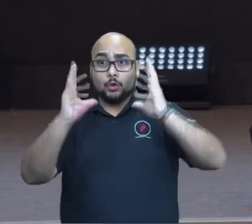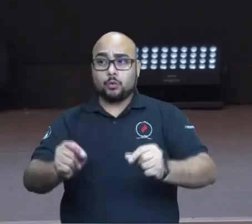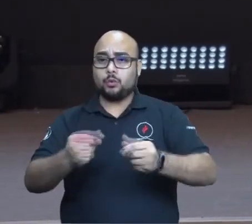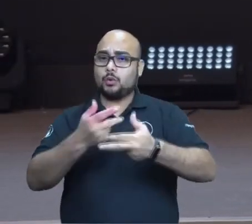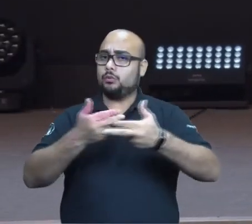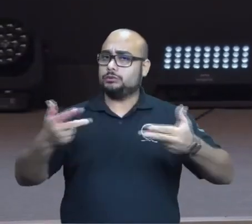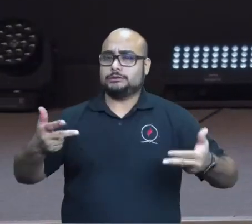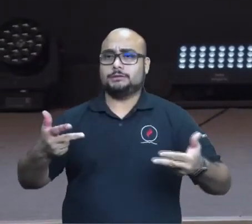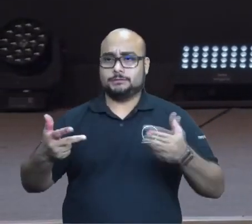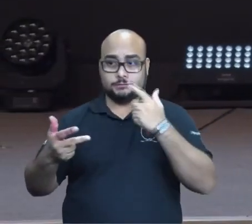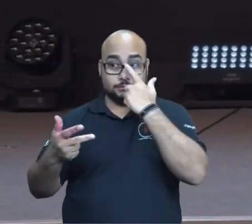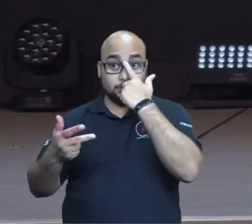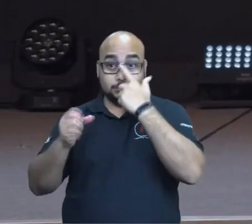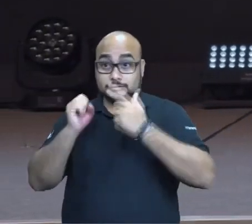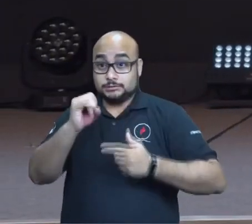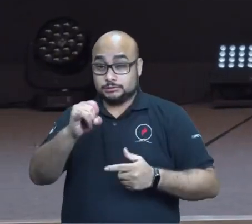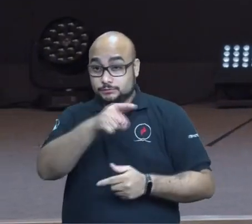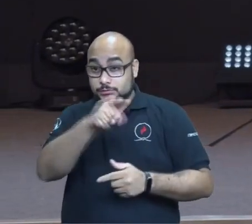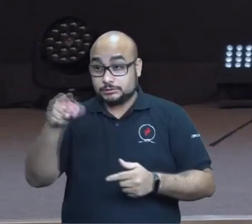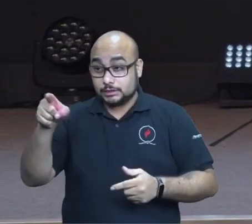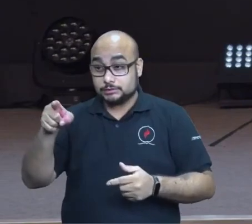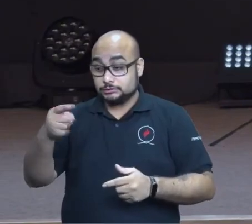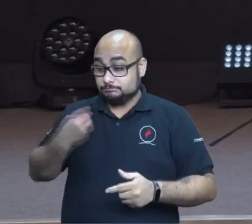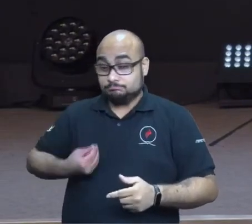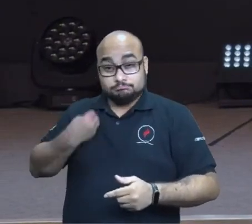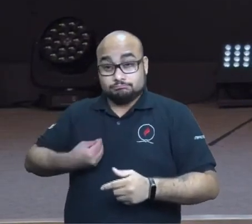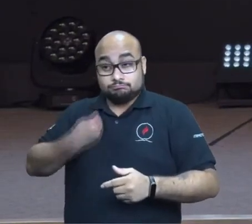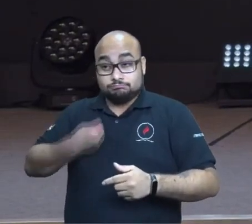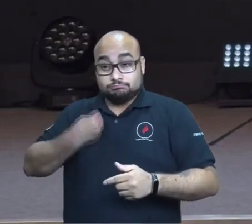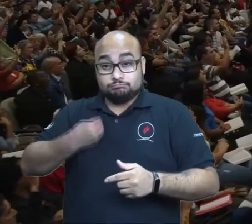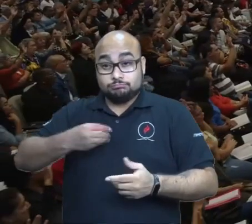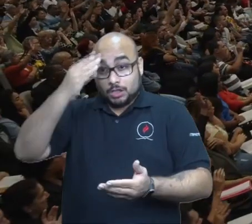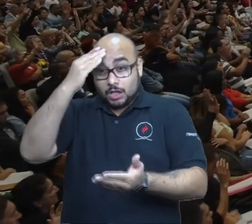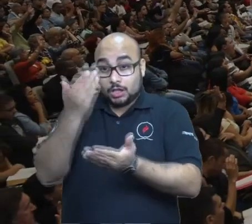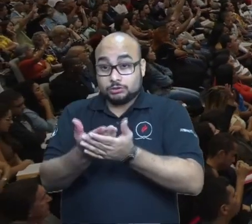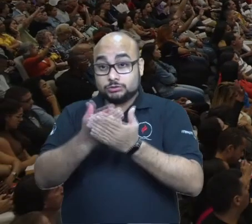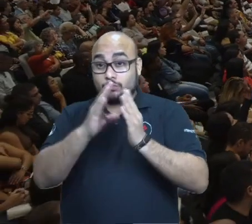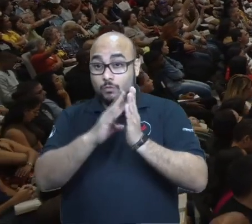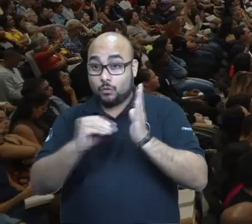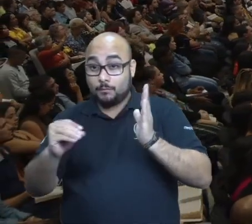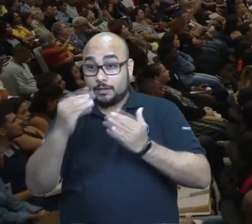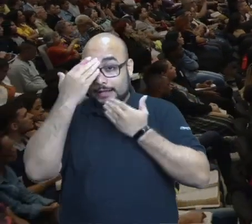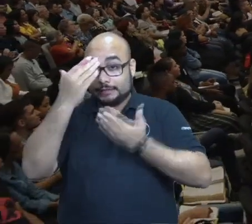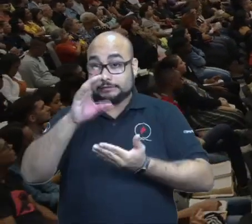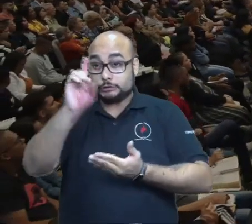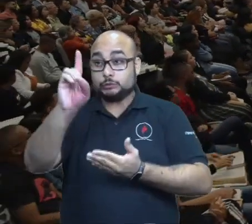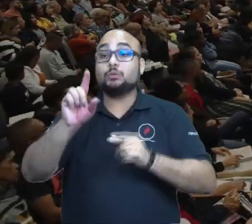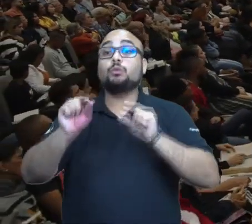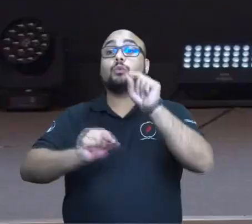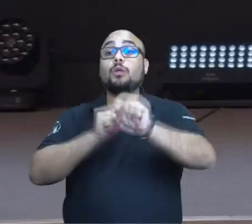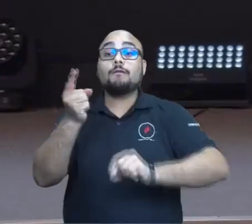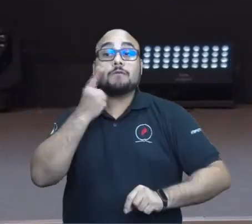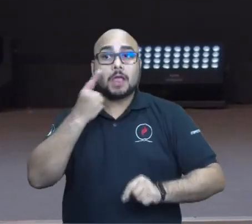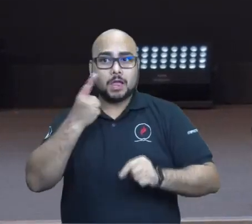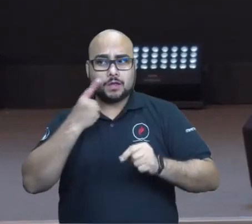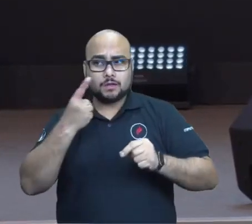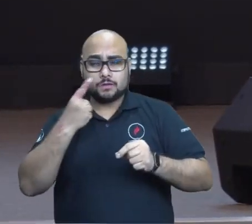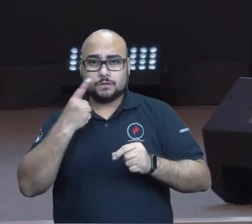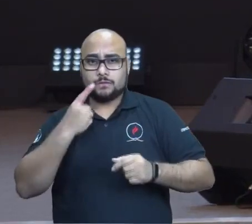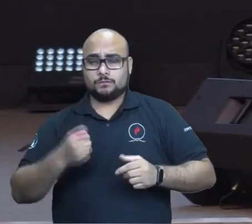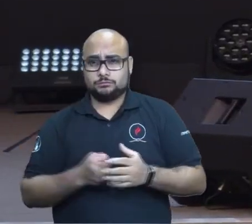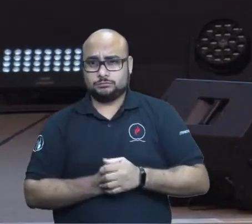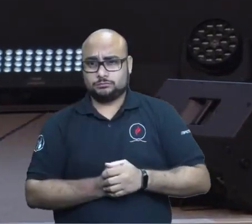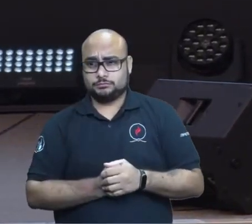você colocar a mão alguém acredita no que eu estou dizendo aqui diga graças a Deus é uma